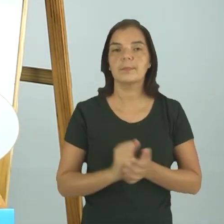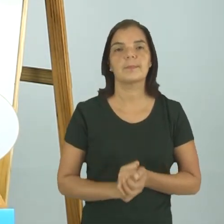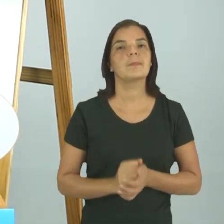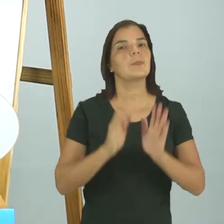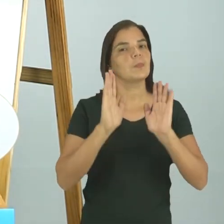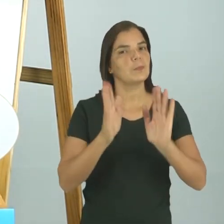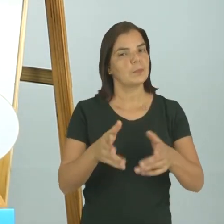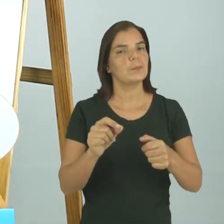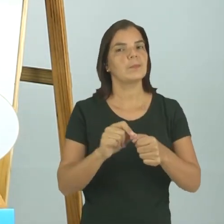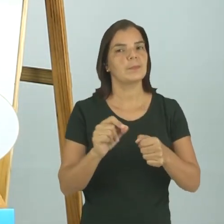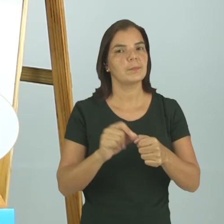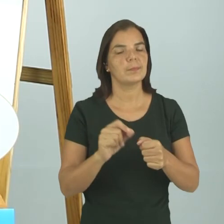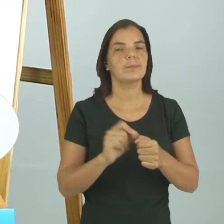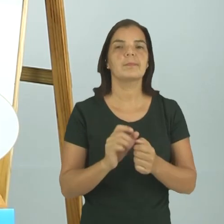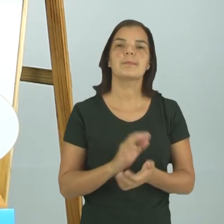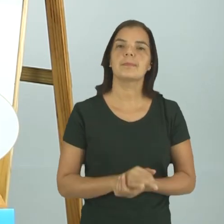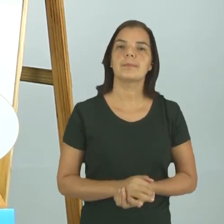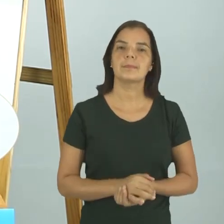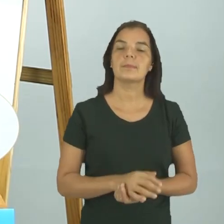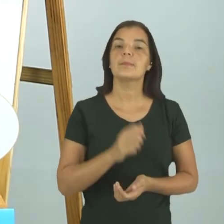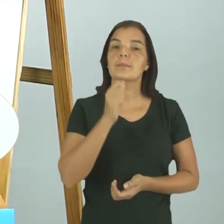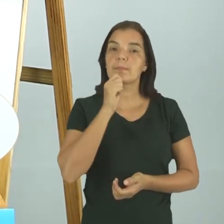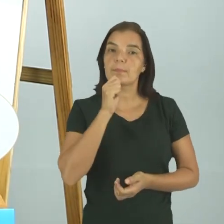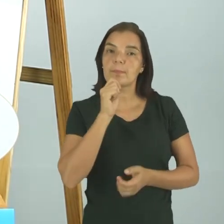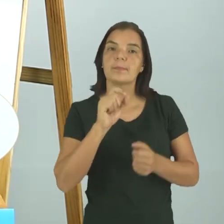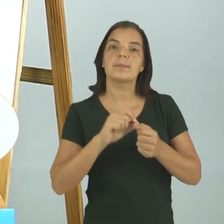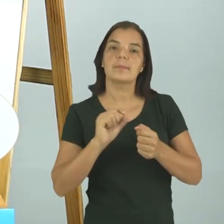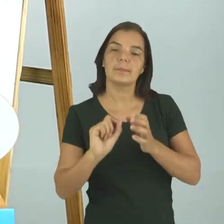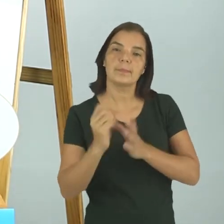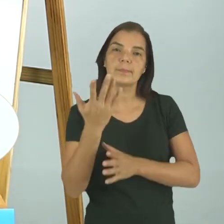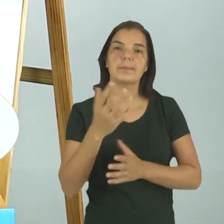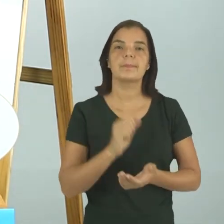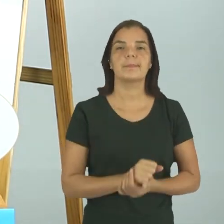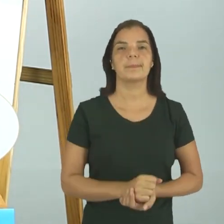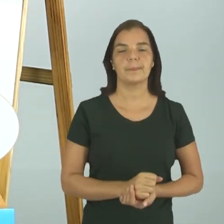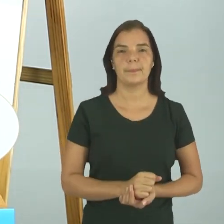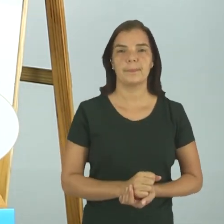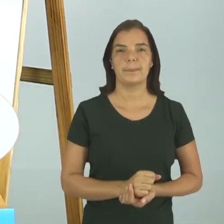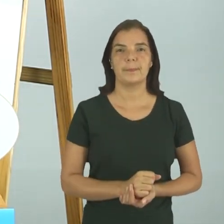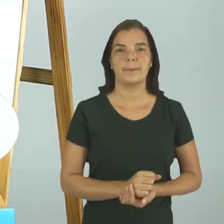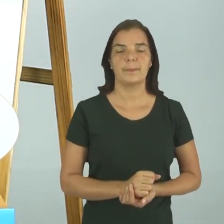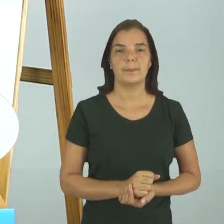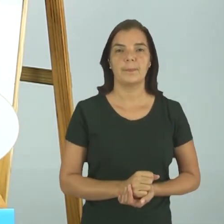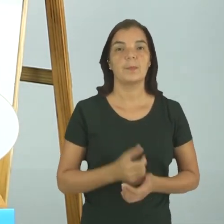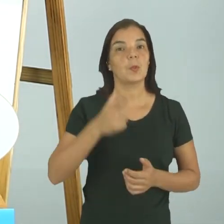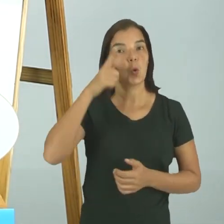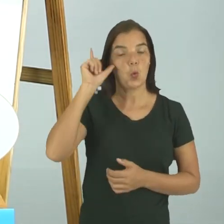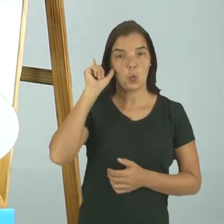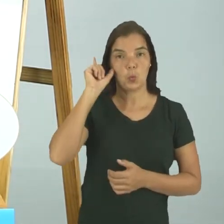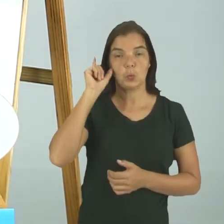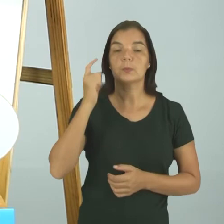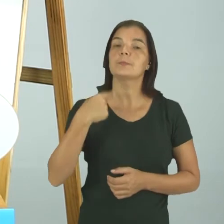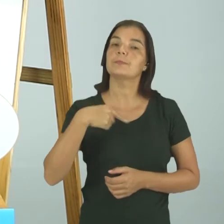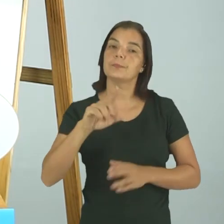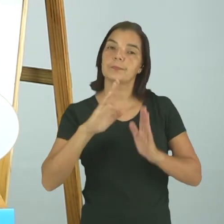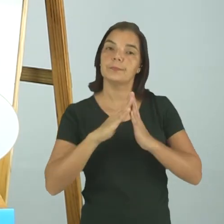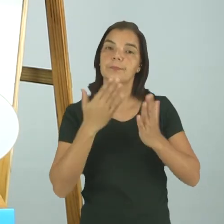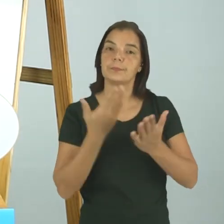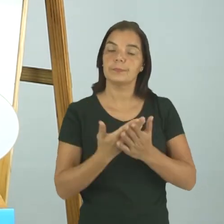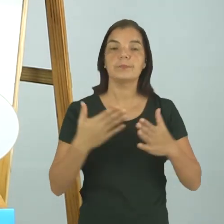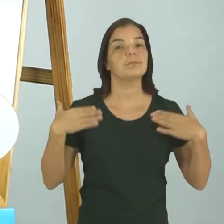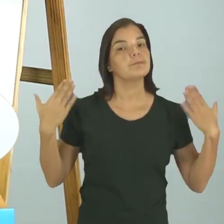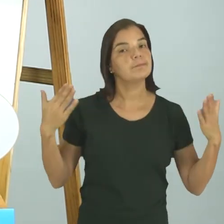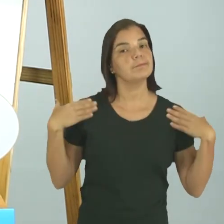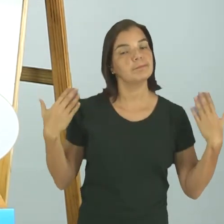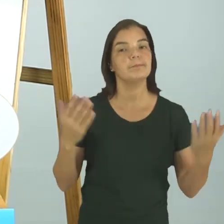já fez, está fazendo e que ainda vai acontecer. Vamos lá? Ontem fui para a escola e me